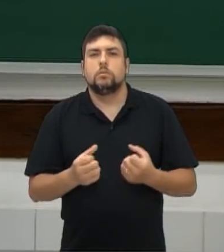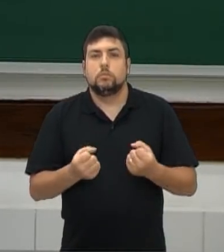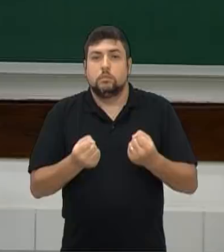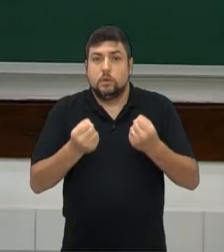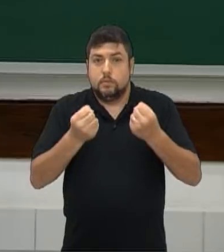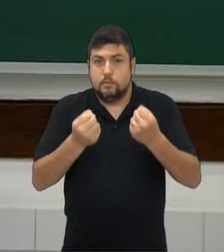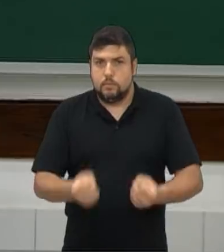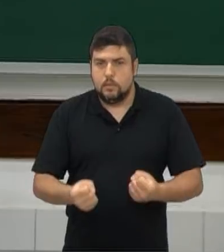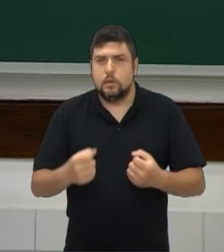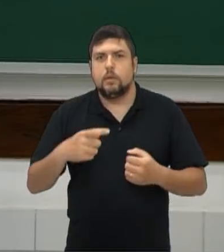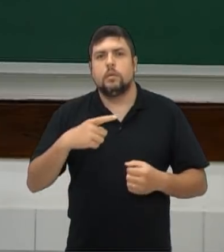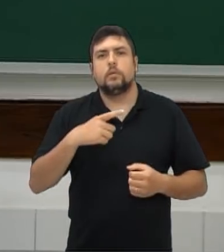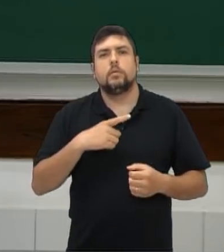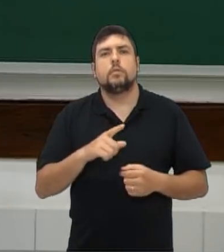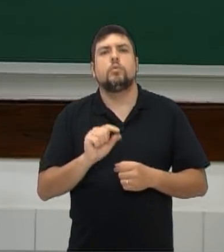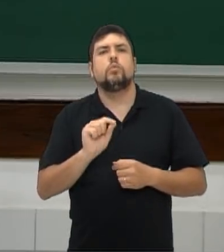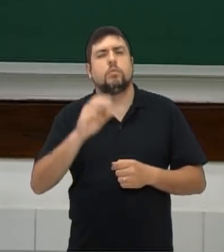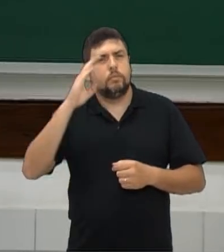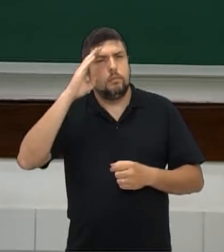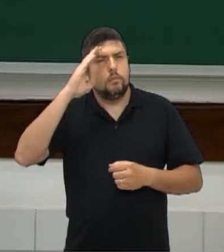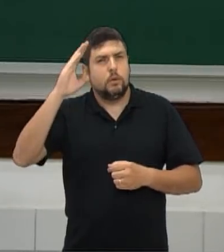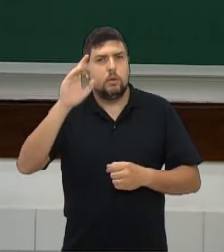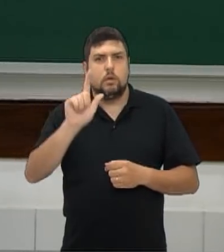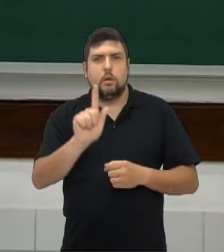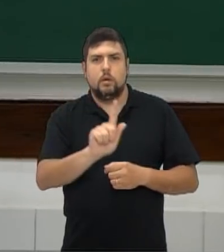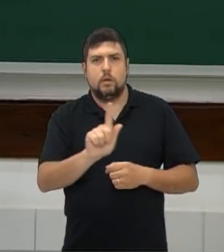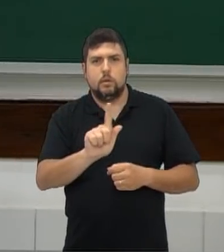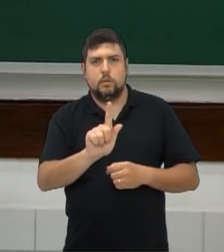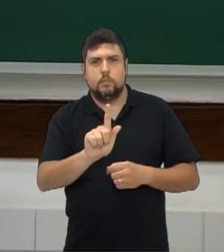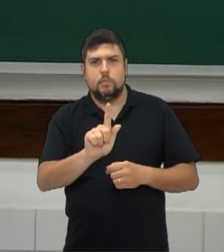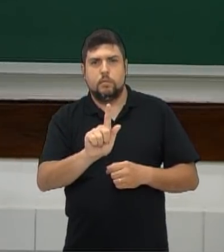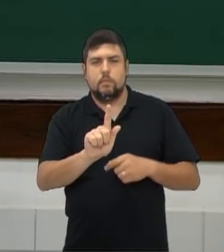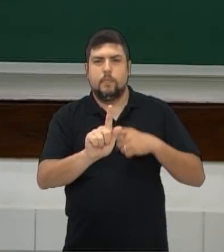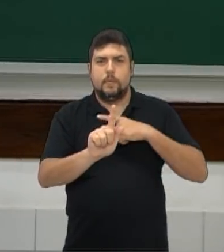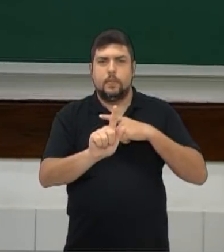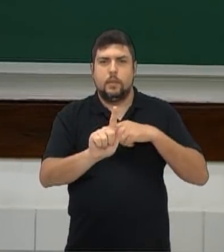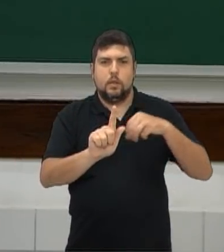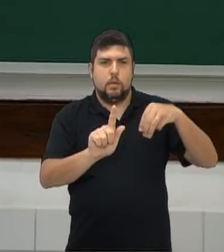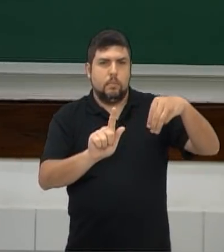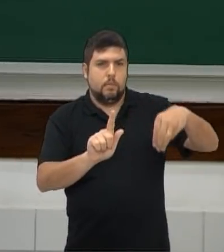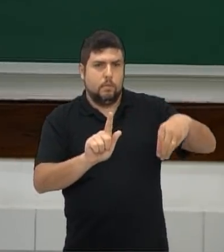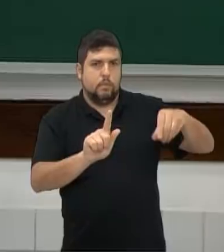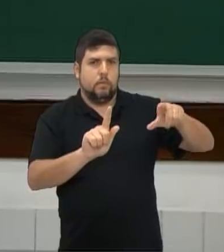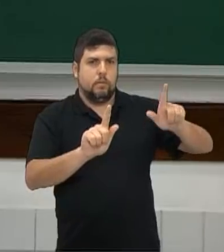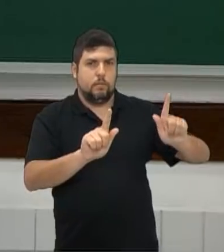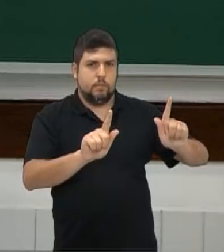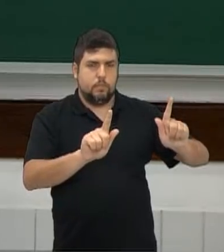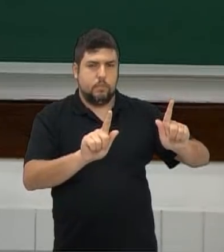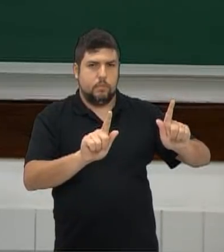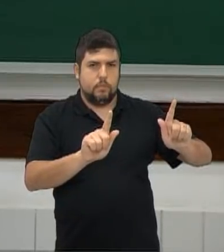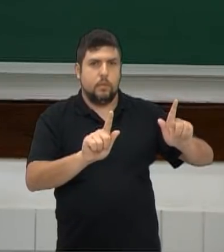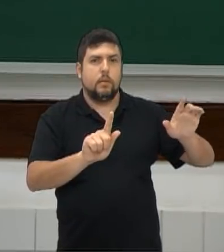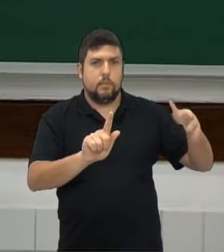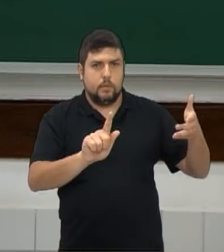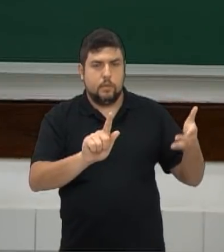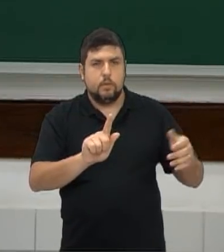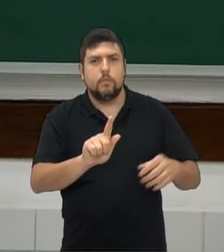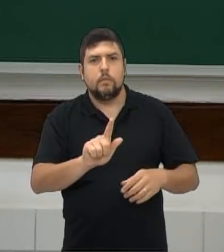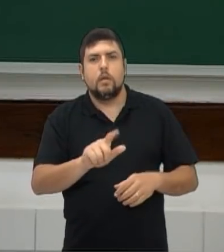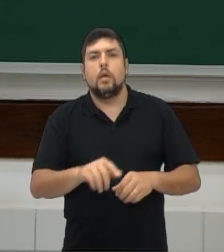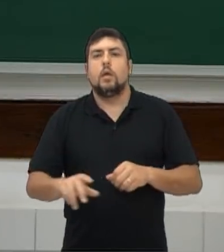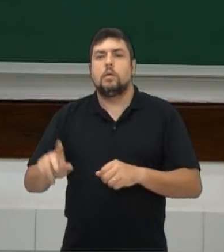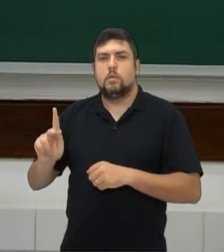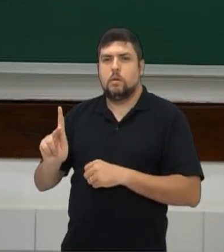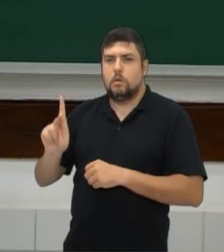a grama como unidade fundamental e a gente tem miligrama como submúltiplo, ou seja, menor do que a grama,